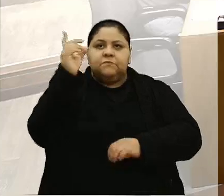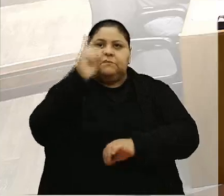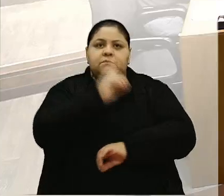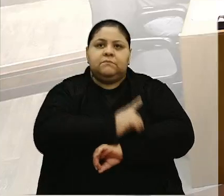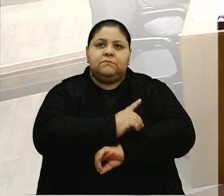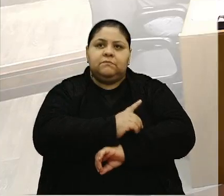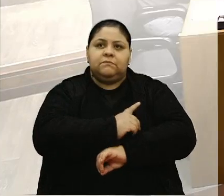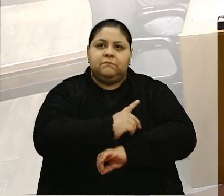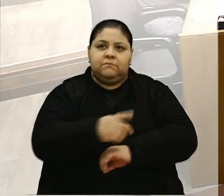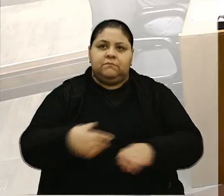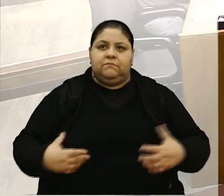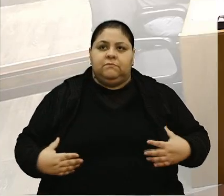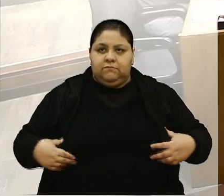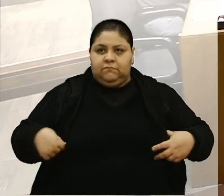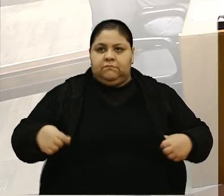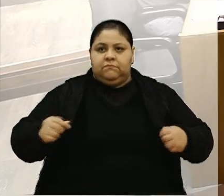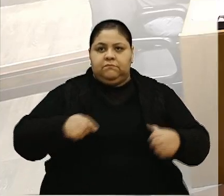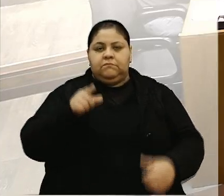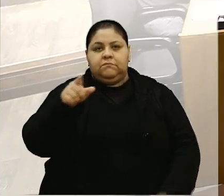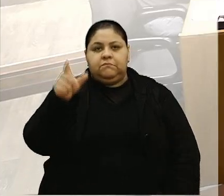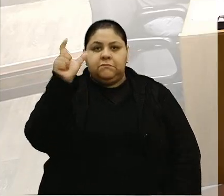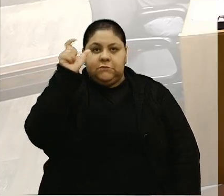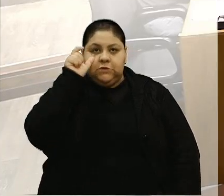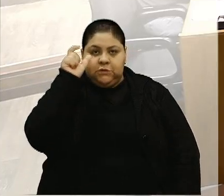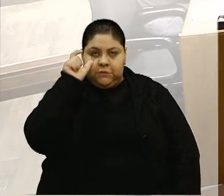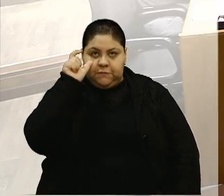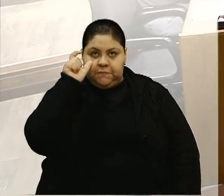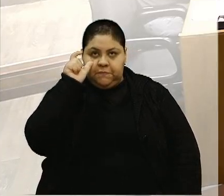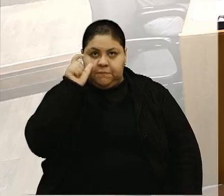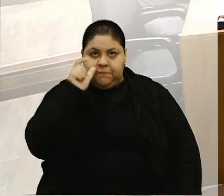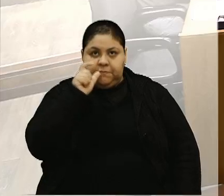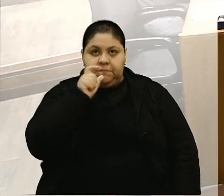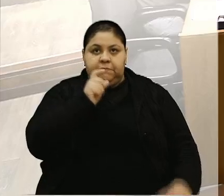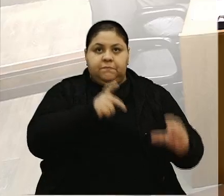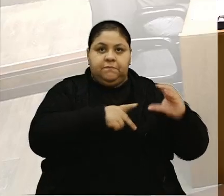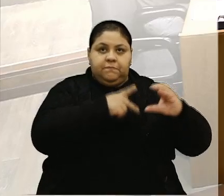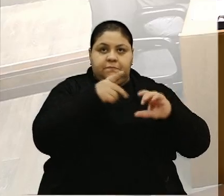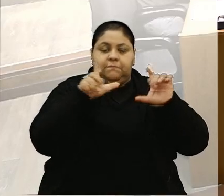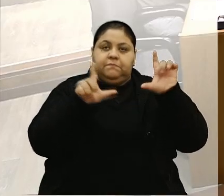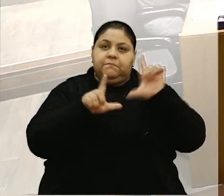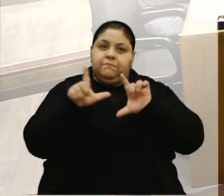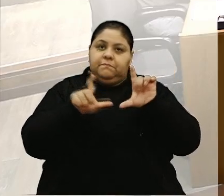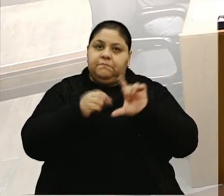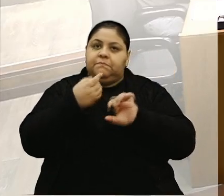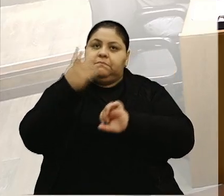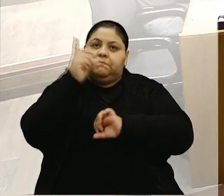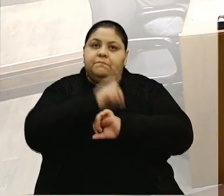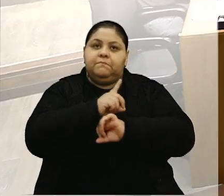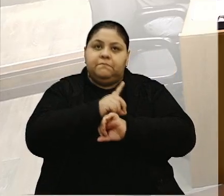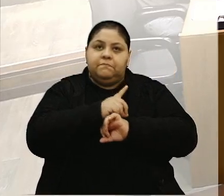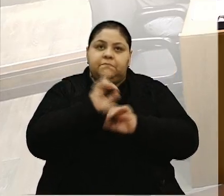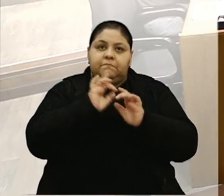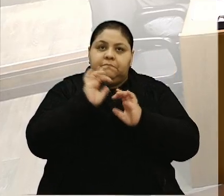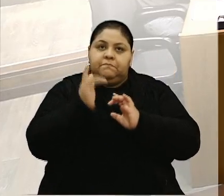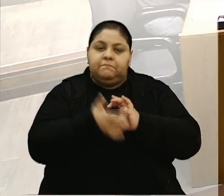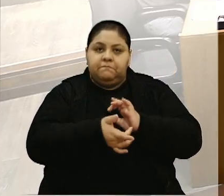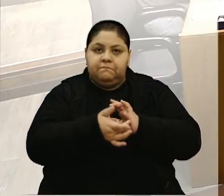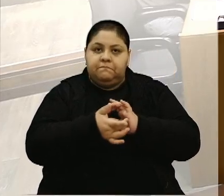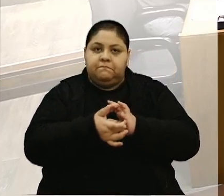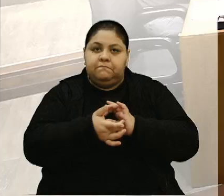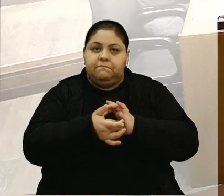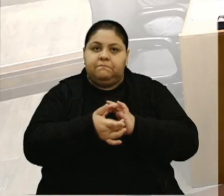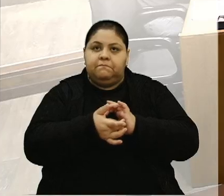Declarar Bom voto, dia, presidente. você que está nos assistindo através da TV Câmara. Bom dia, pessoal da rede social.